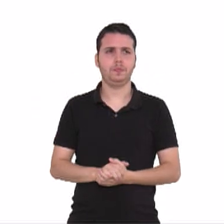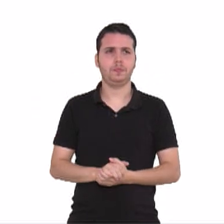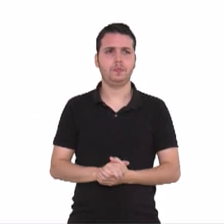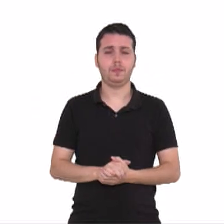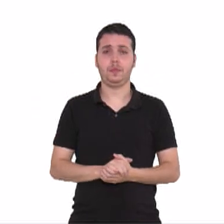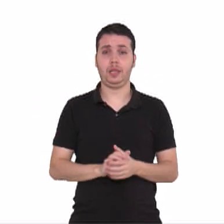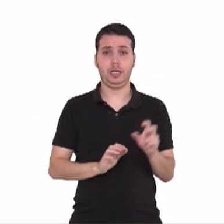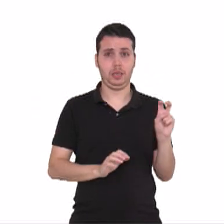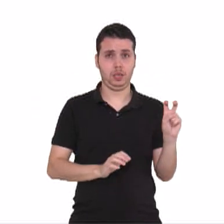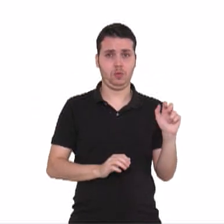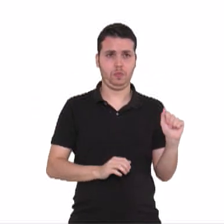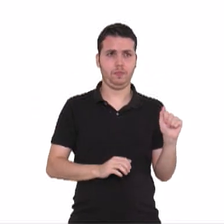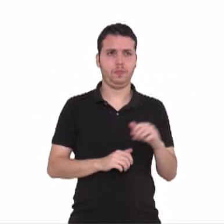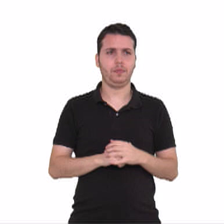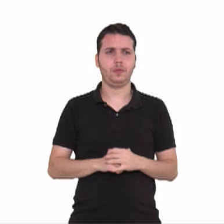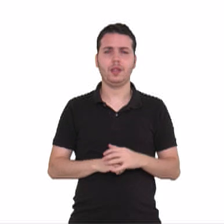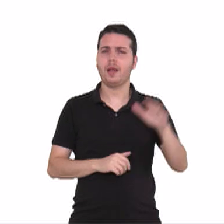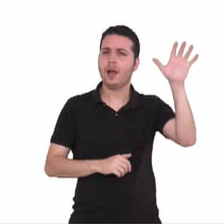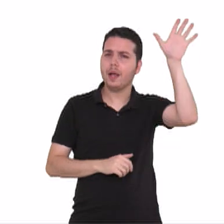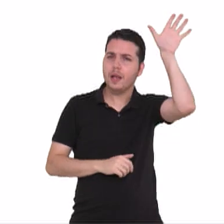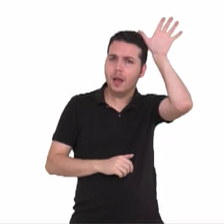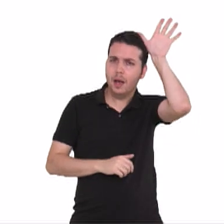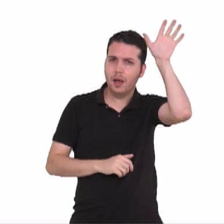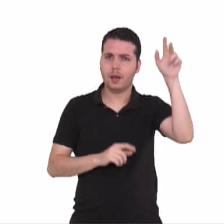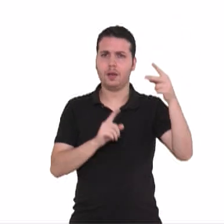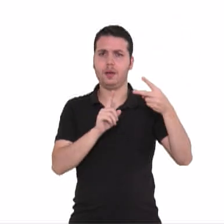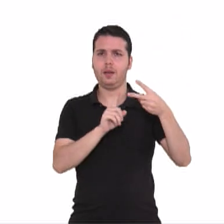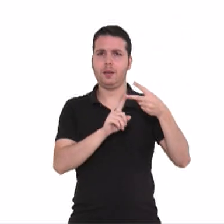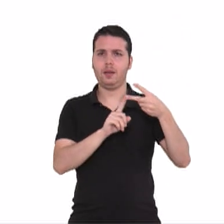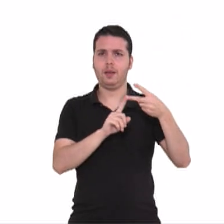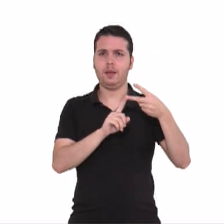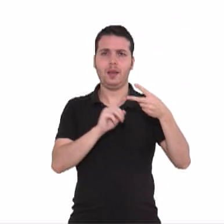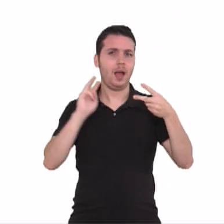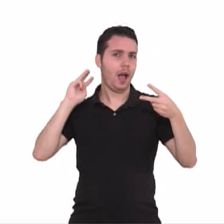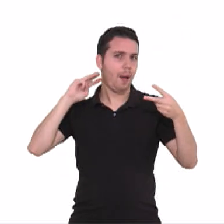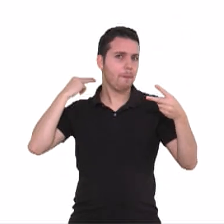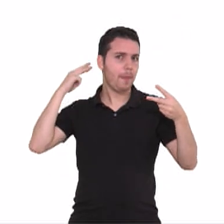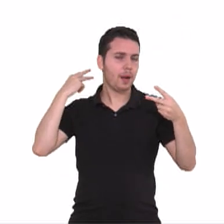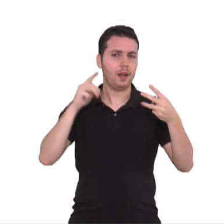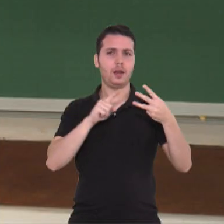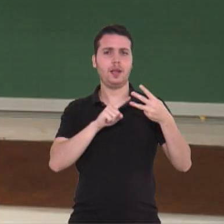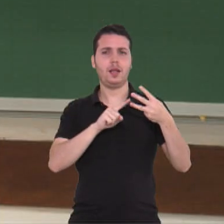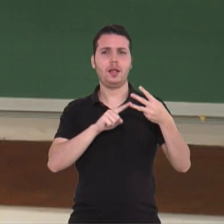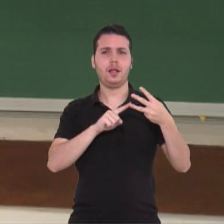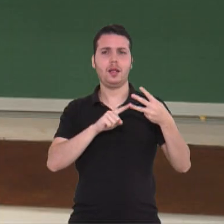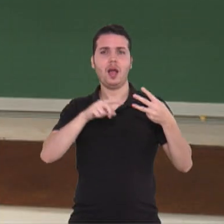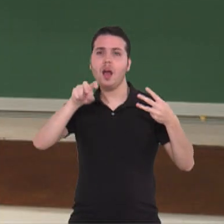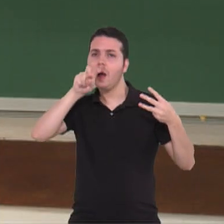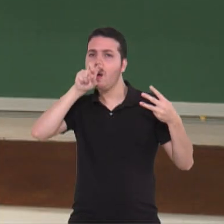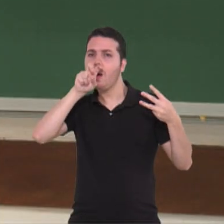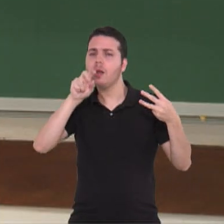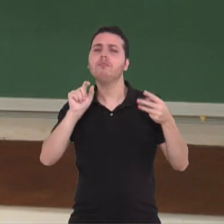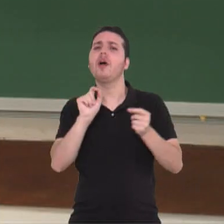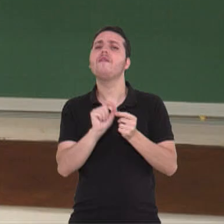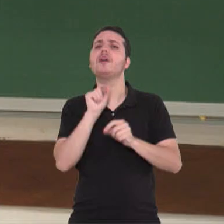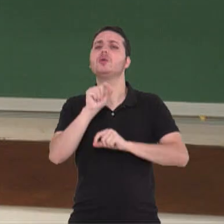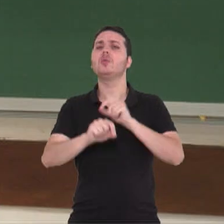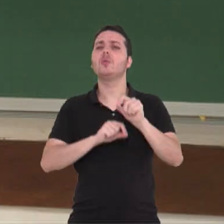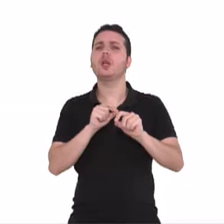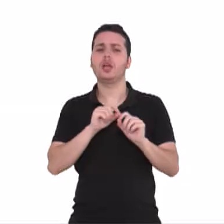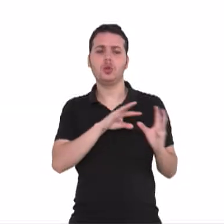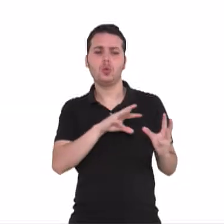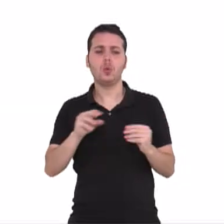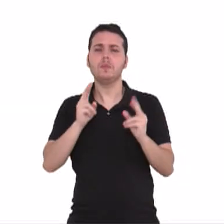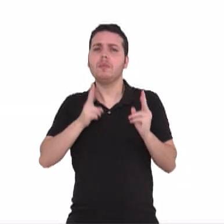os personagens Cebolinha, Mônica e Magali estão fazendo? O que eles estão fazendo? Todos estão fazendo a mesma coisa. O quê?